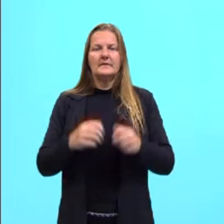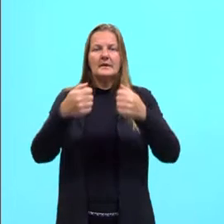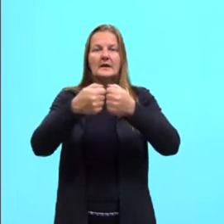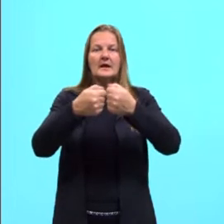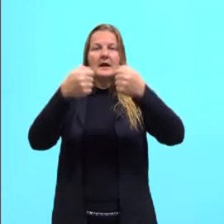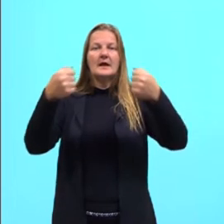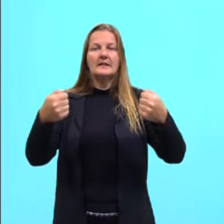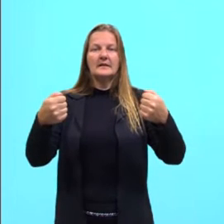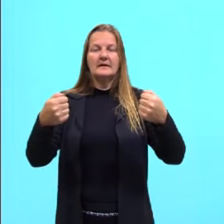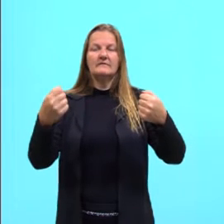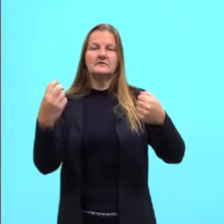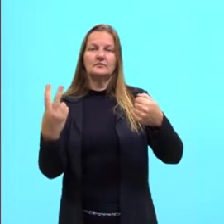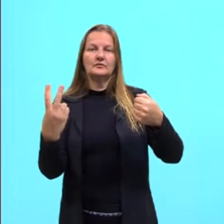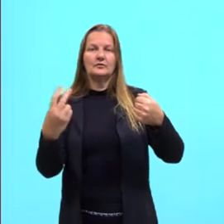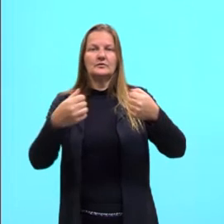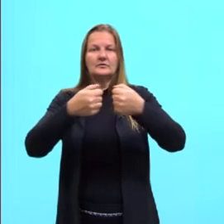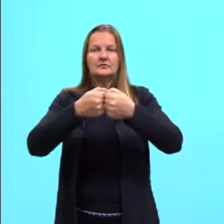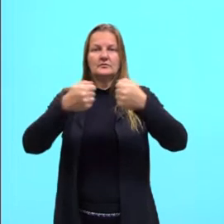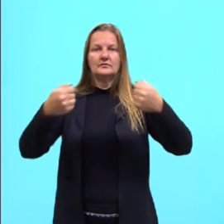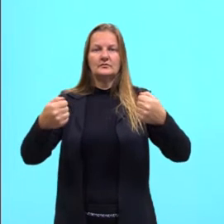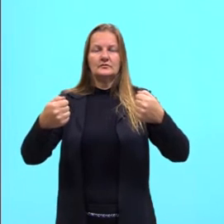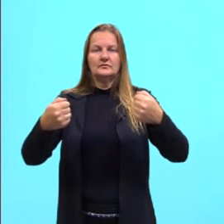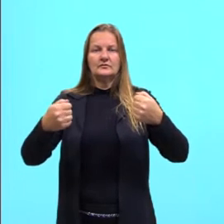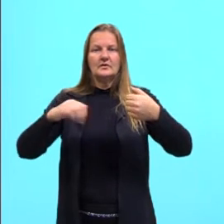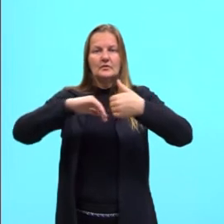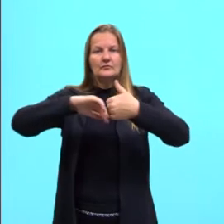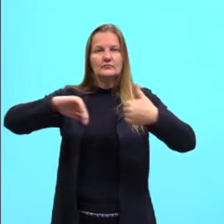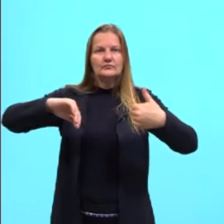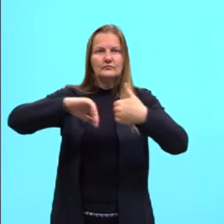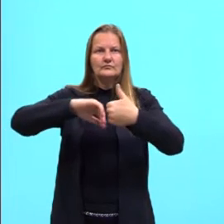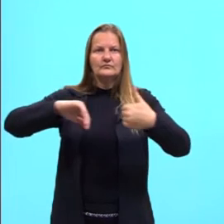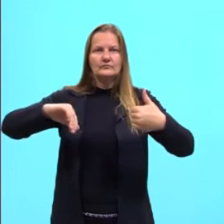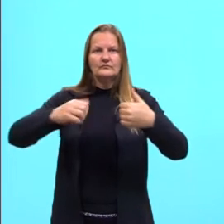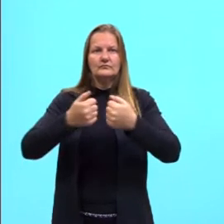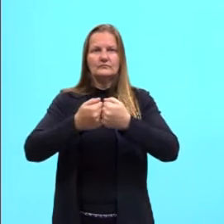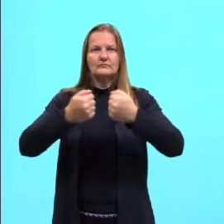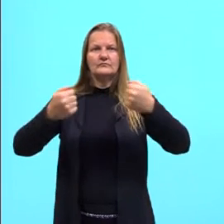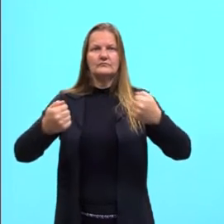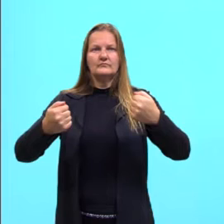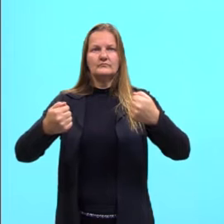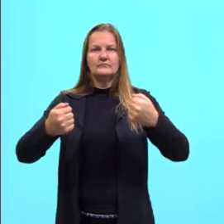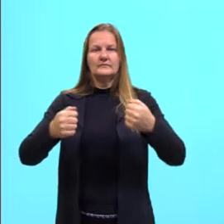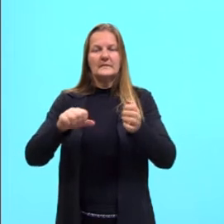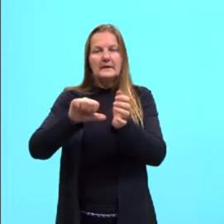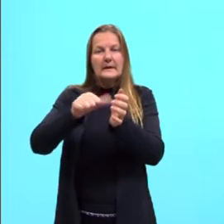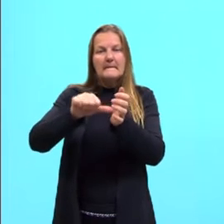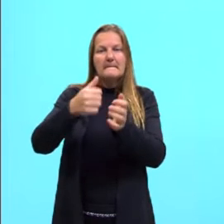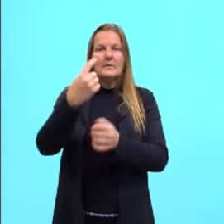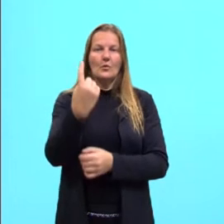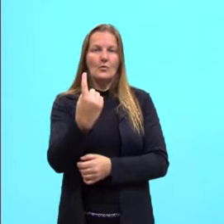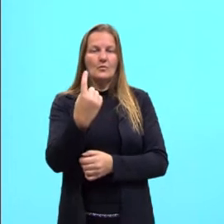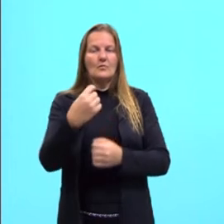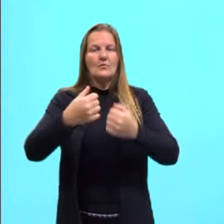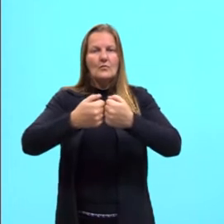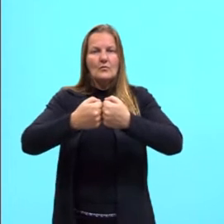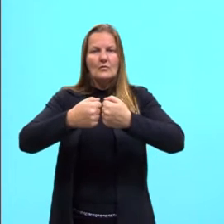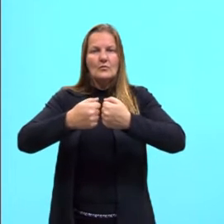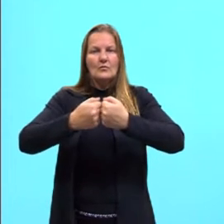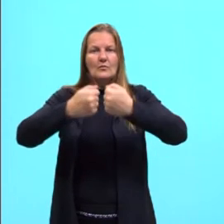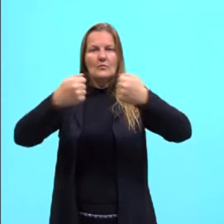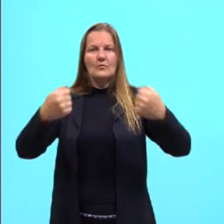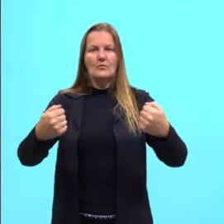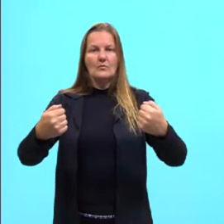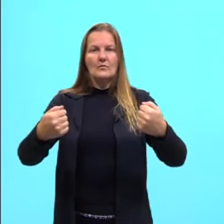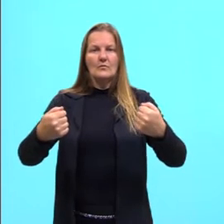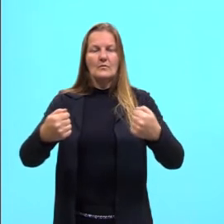fase 2 para tentar separar as cromátides agora para tentar terminar o trabalho que ela tentou lá na fase um né Na meiose